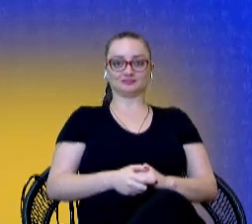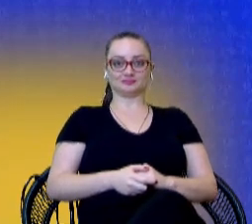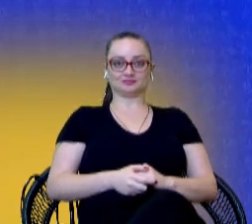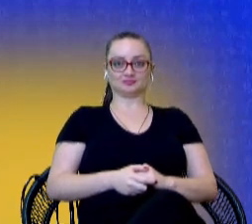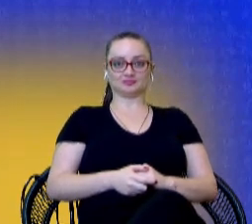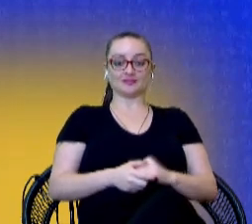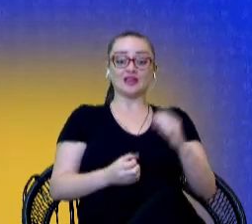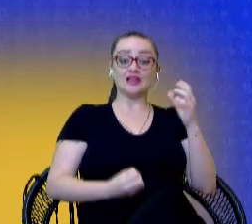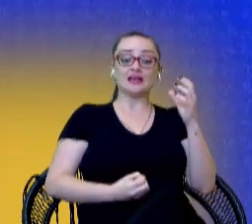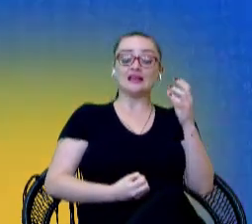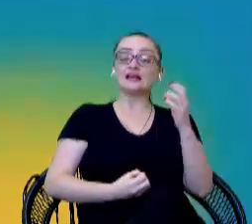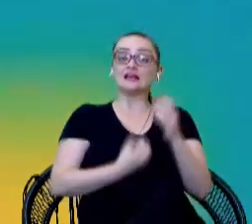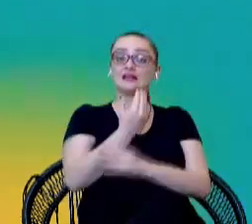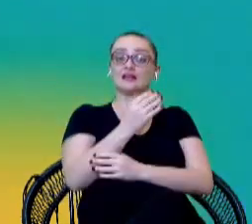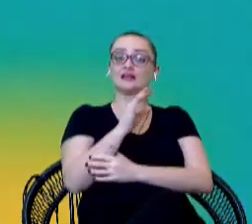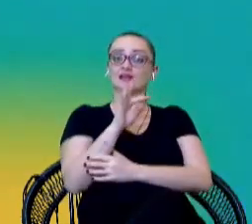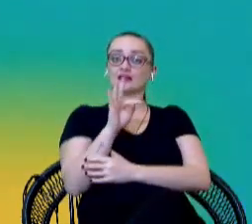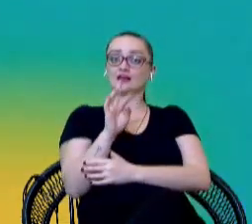Gere tráfego.